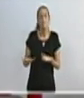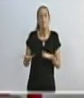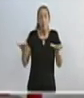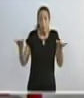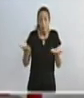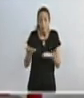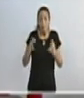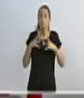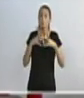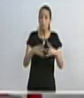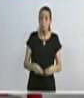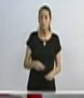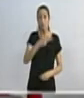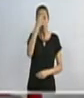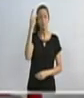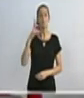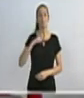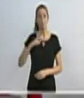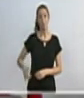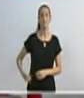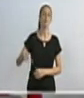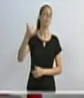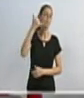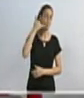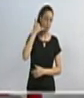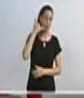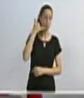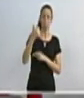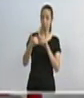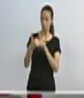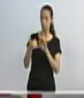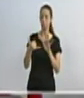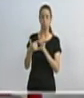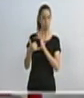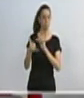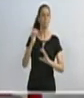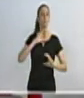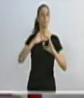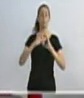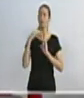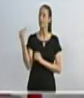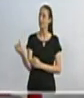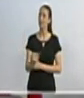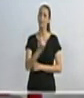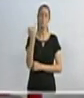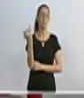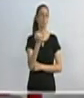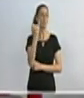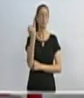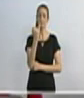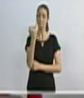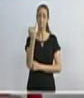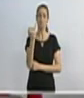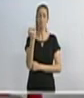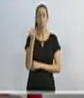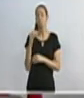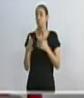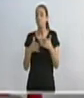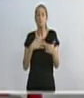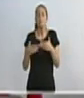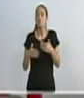cidadão tem no bolso, e é hoje uma ferramenta de comunicação importantíssima, em todos os sentidos,